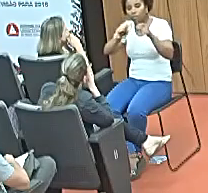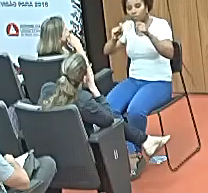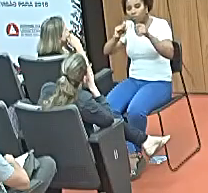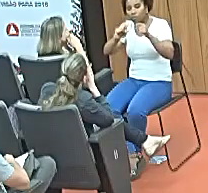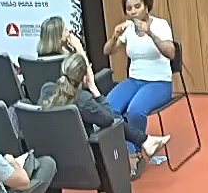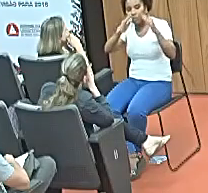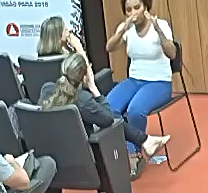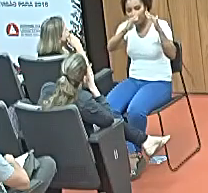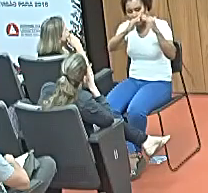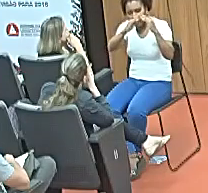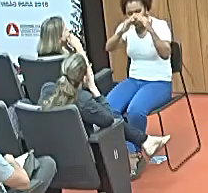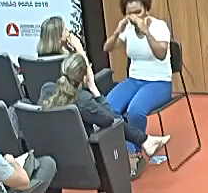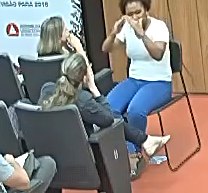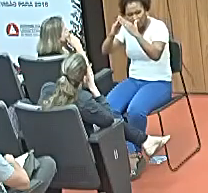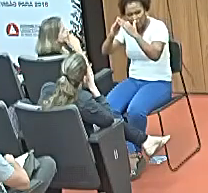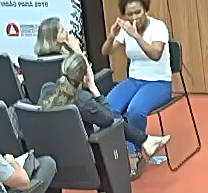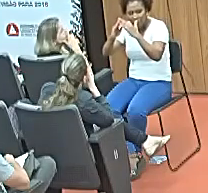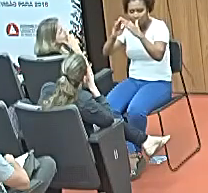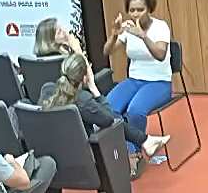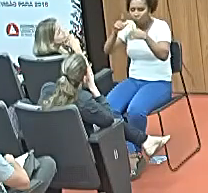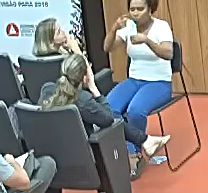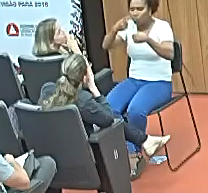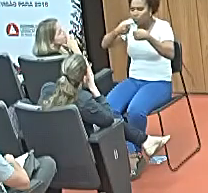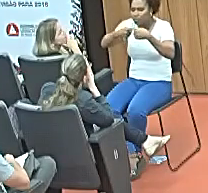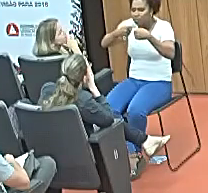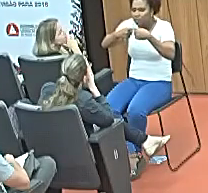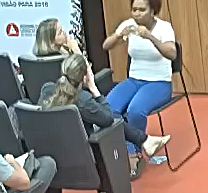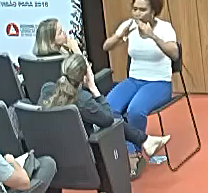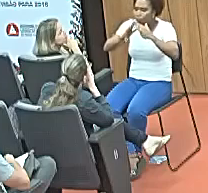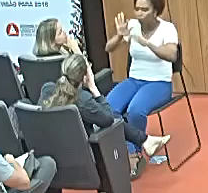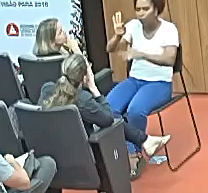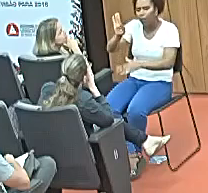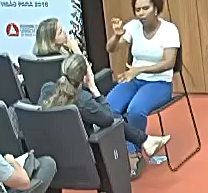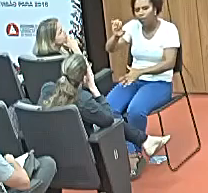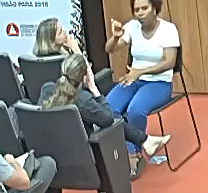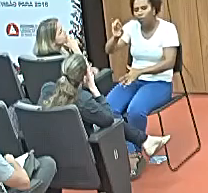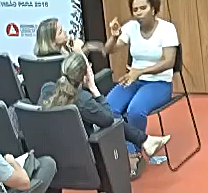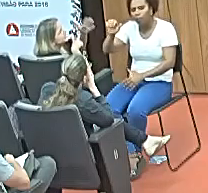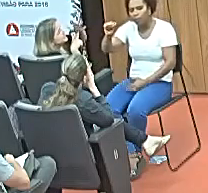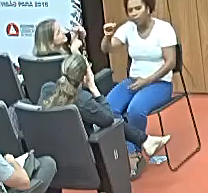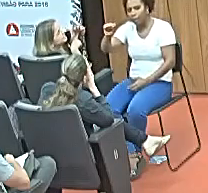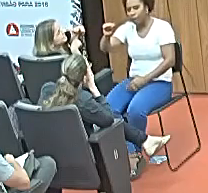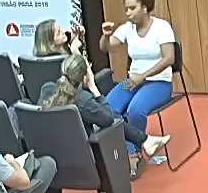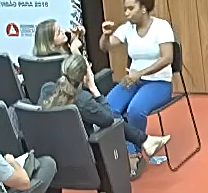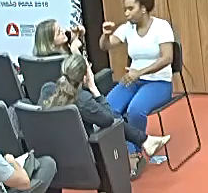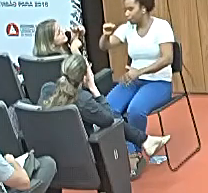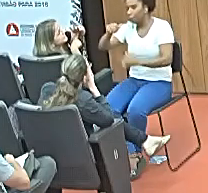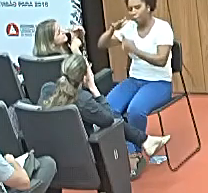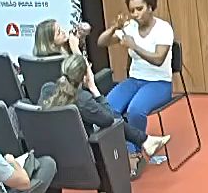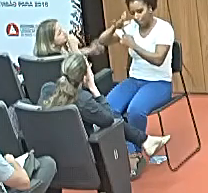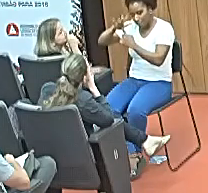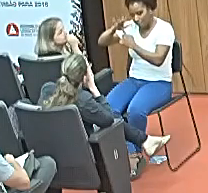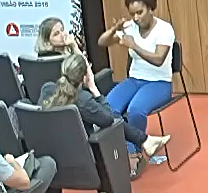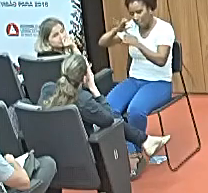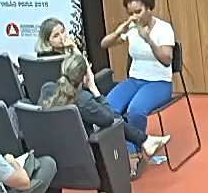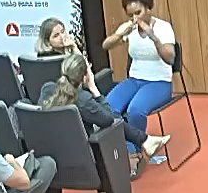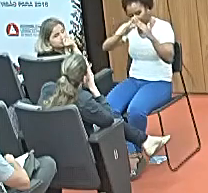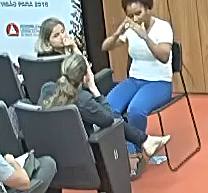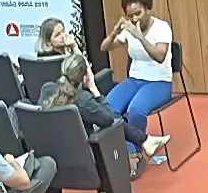popular solidária no estado como um todo aumentar a meta física e financeira 4669